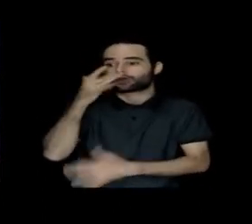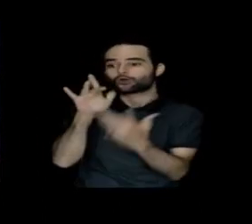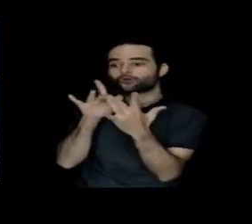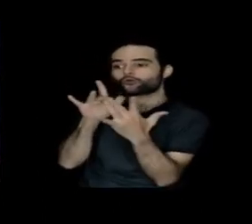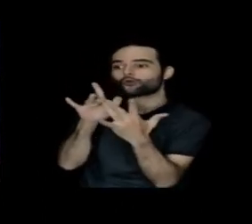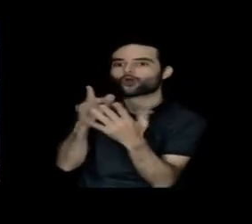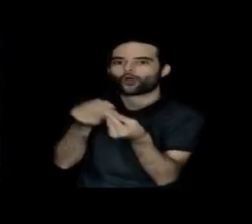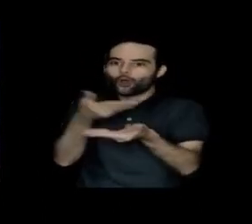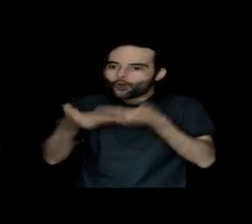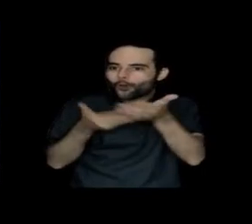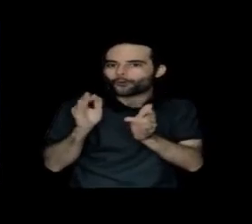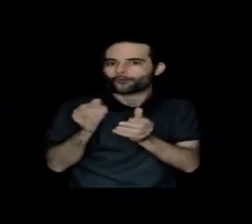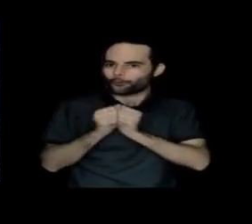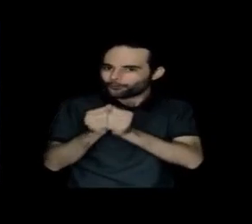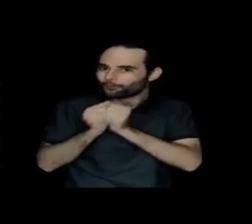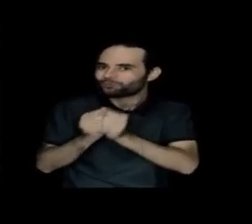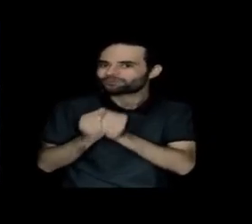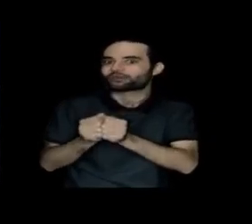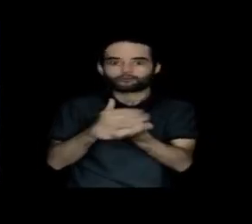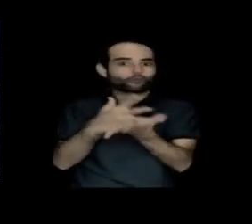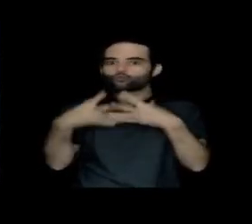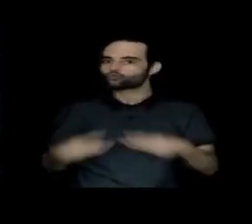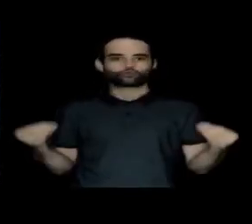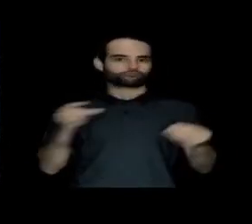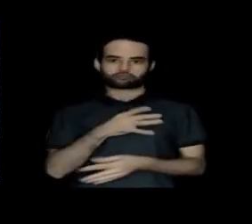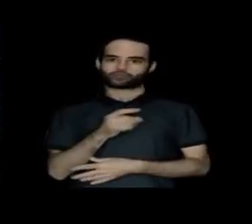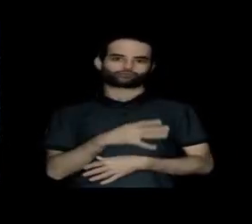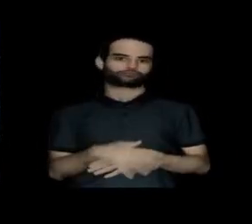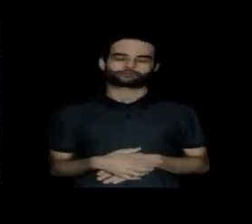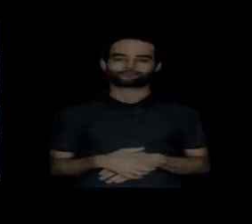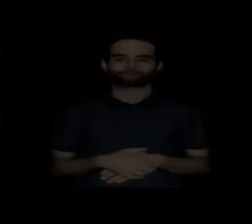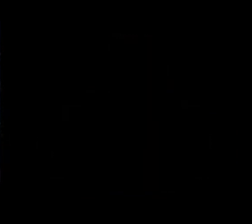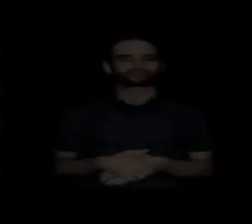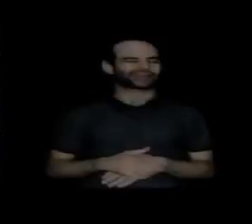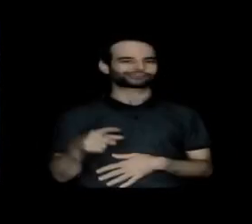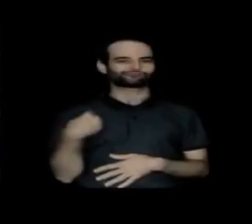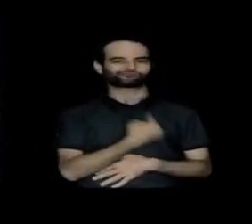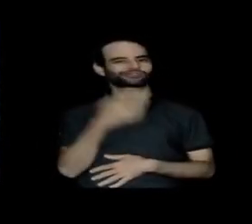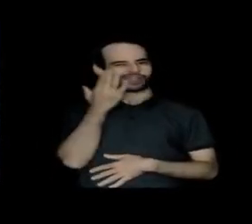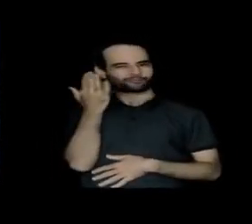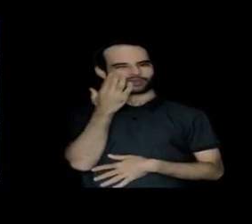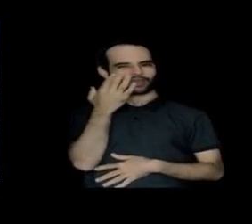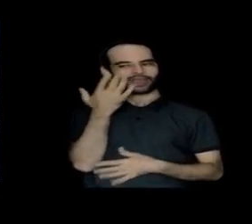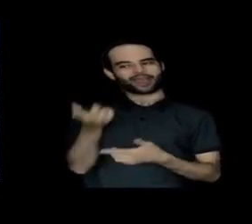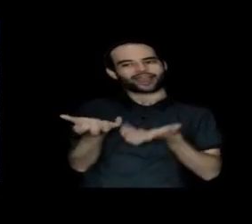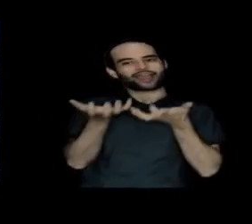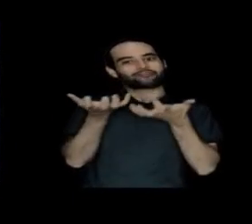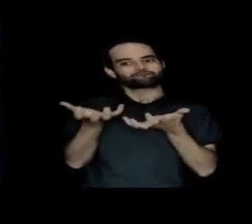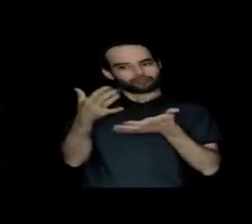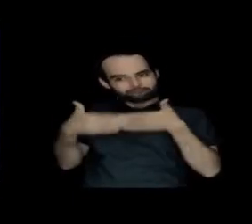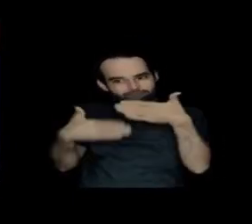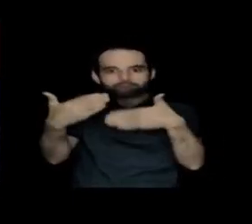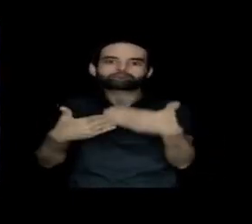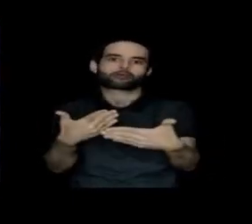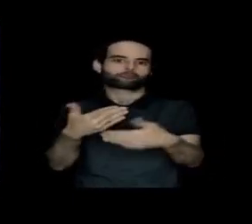gente começa a conviver com ela, isso desaparece no primeiro dia. A gente já esperava que ela